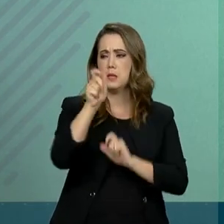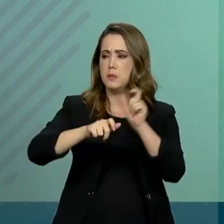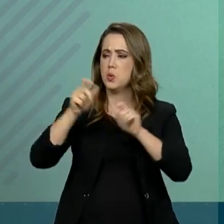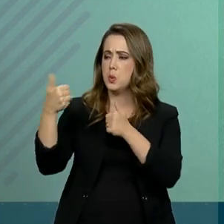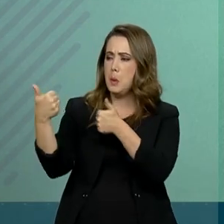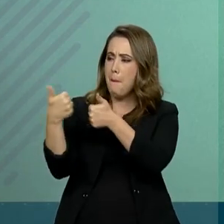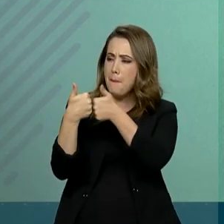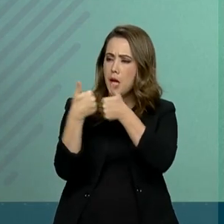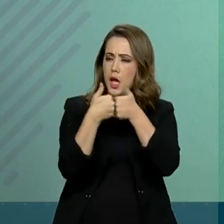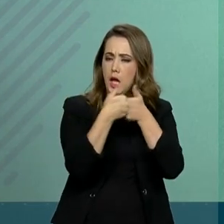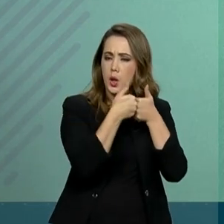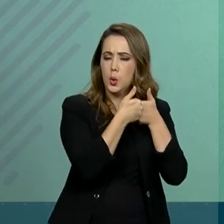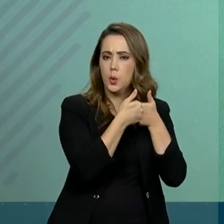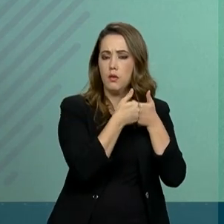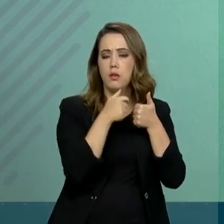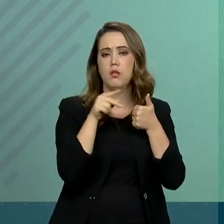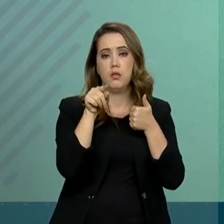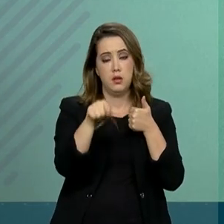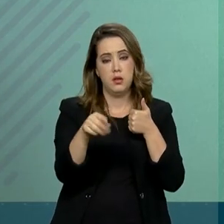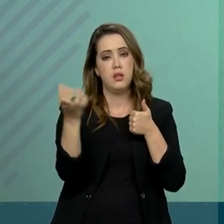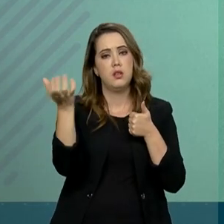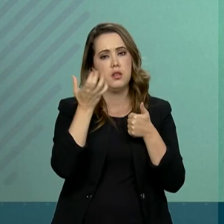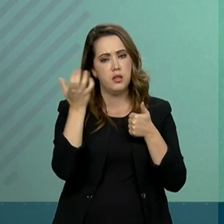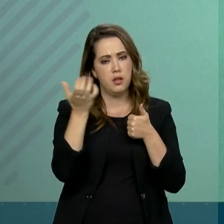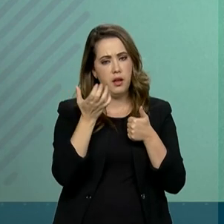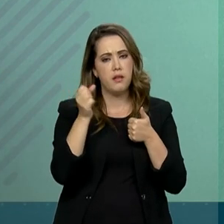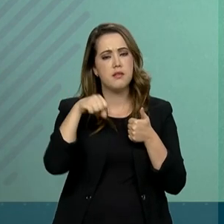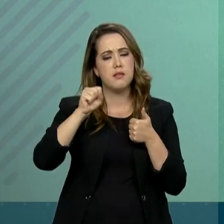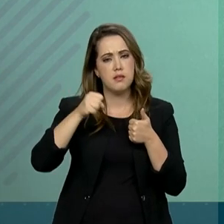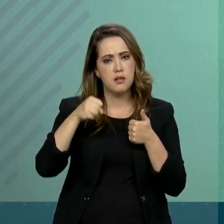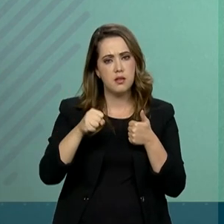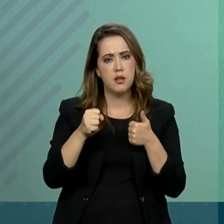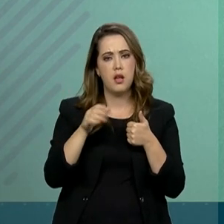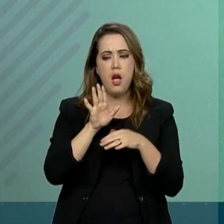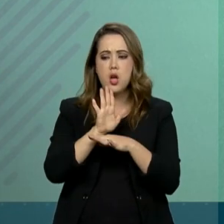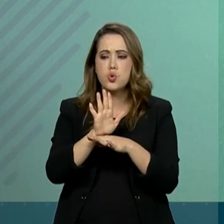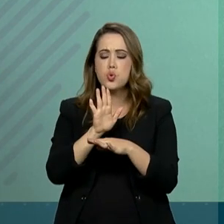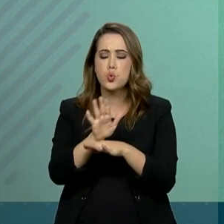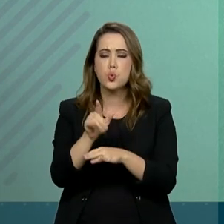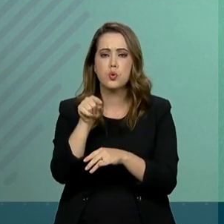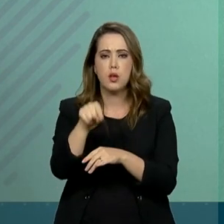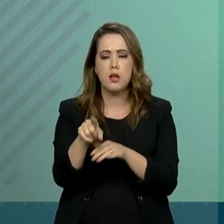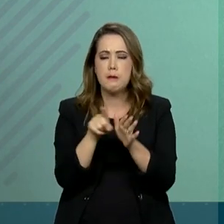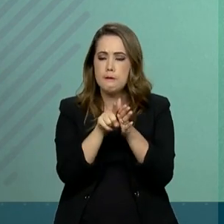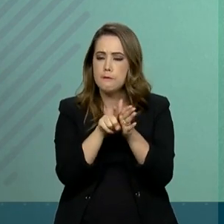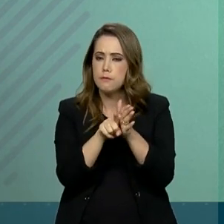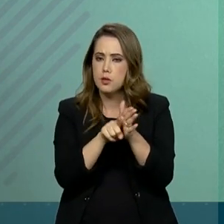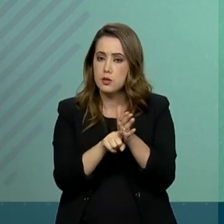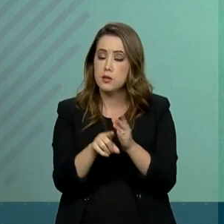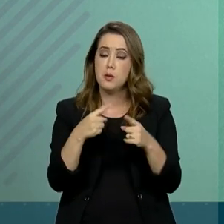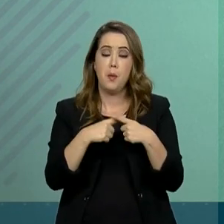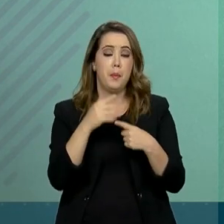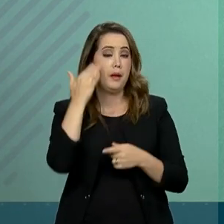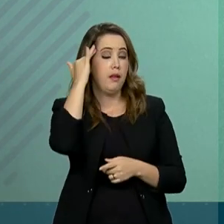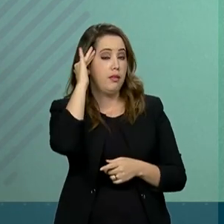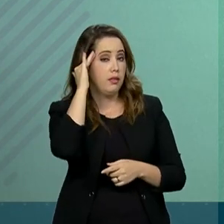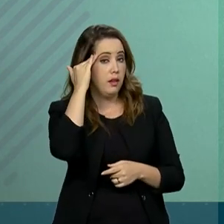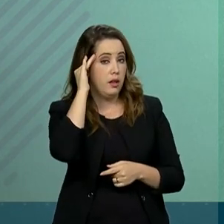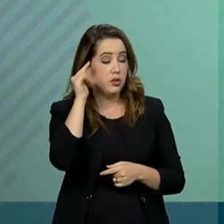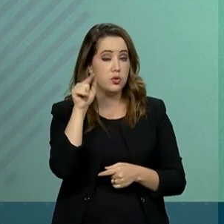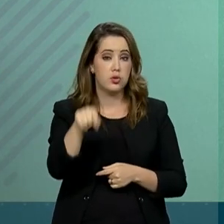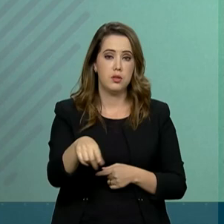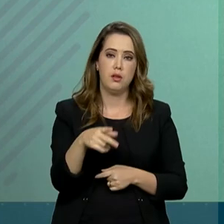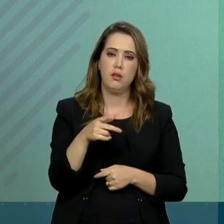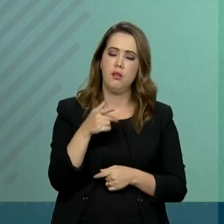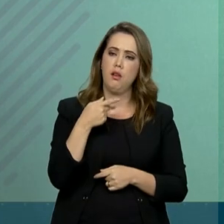próximas no seu entorno ele se faz sim pronto a cooperar nessa investigação por entender que a